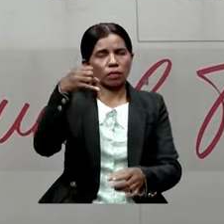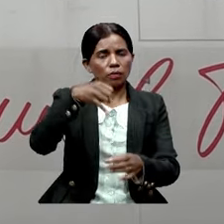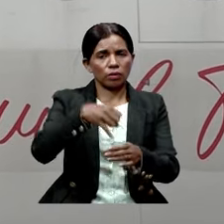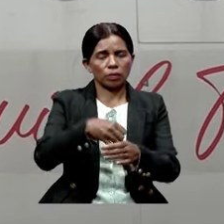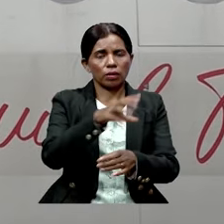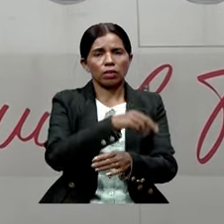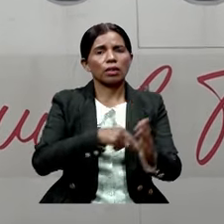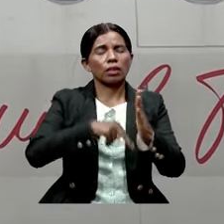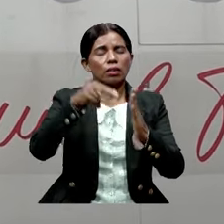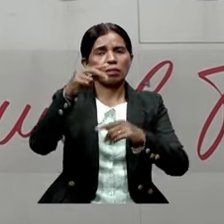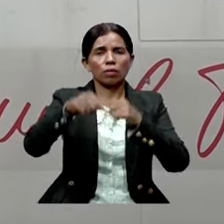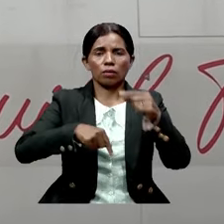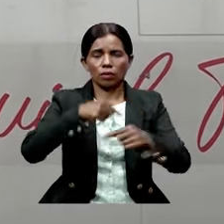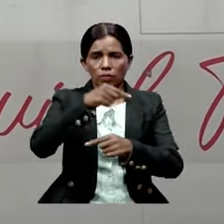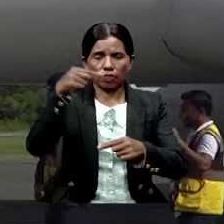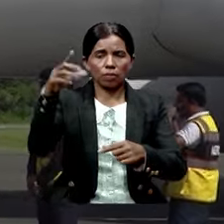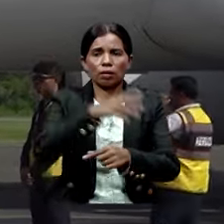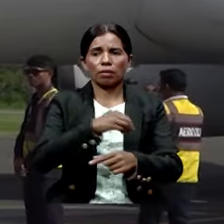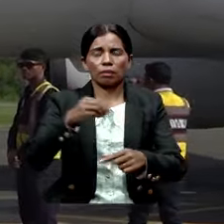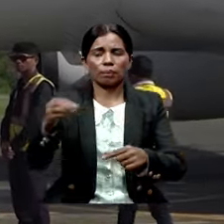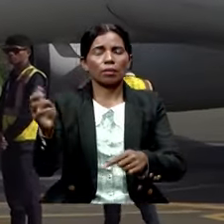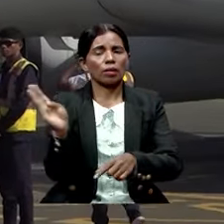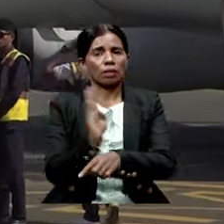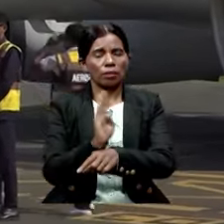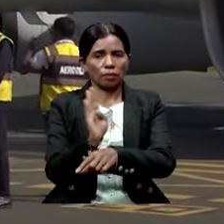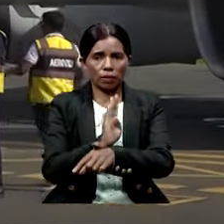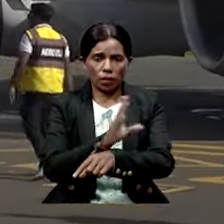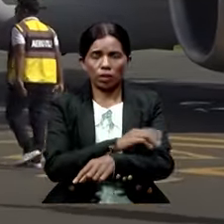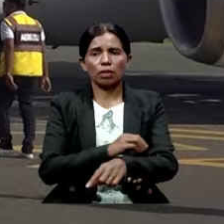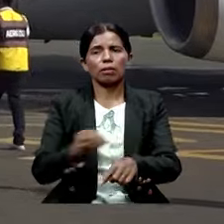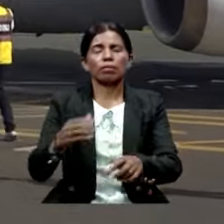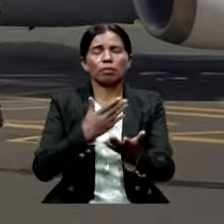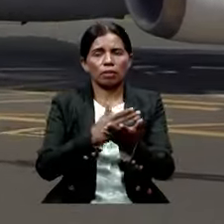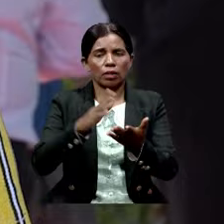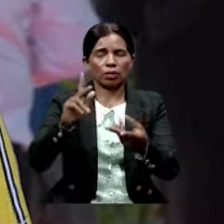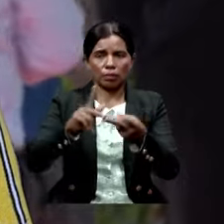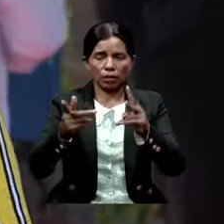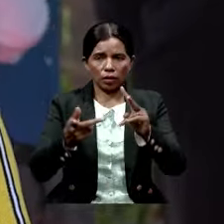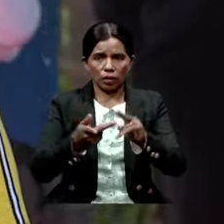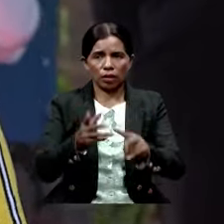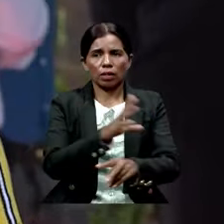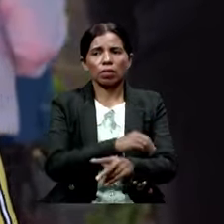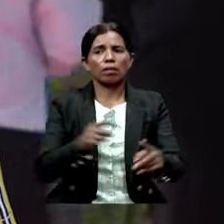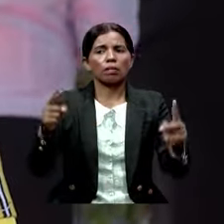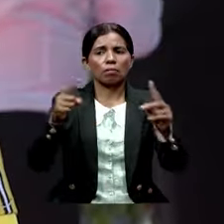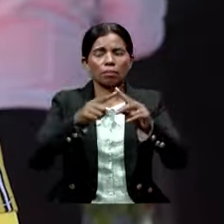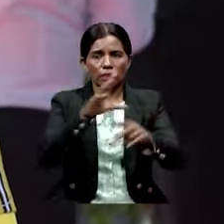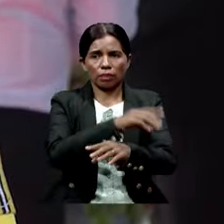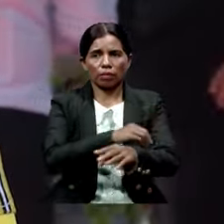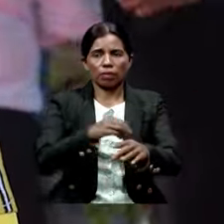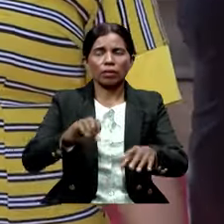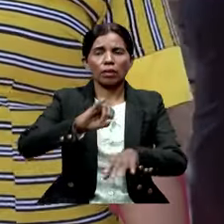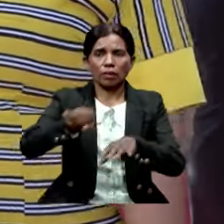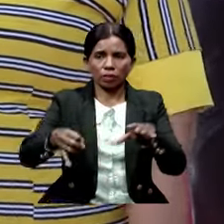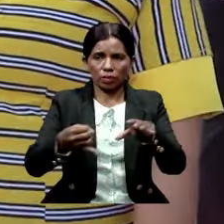e a nível global para a rede empresarial, onde faz conhecimento no parceria estratégica Síria para crescimento